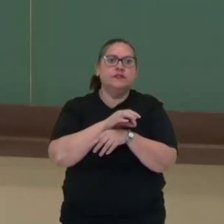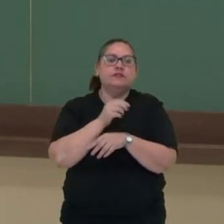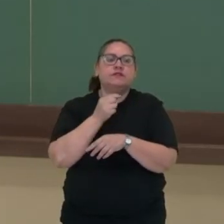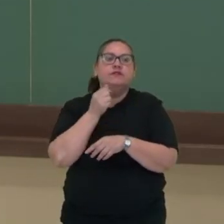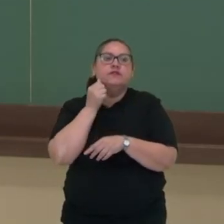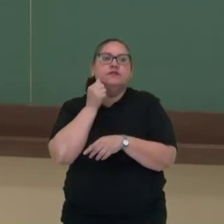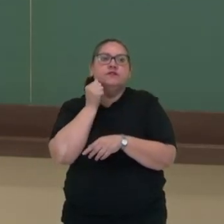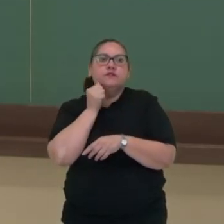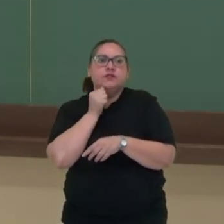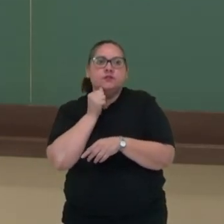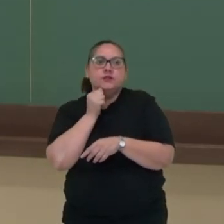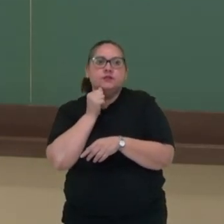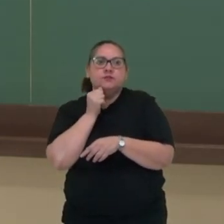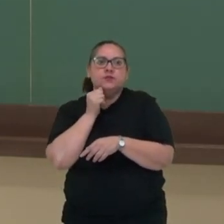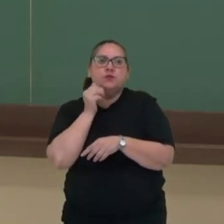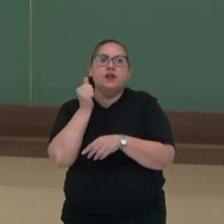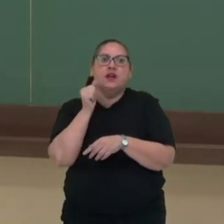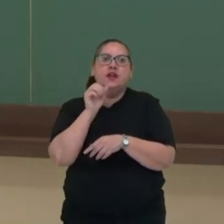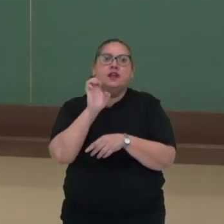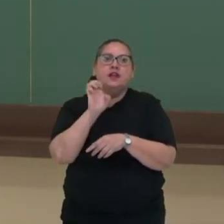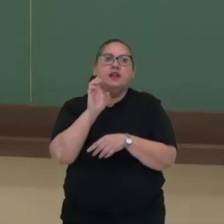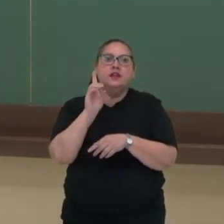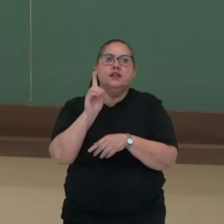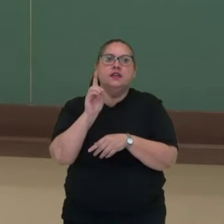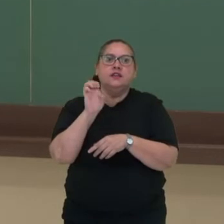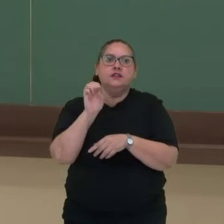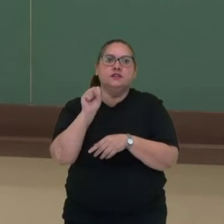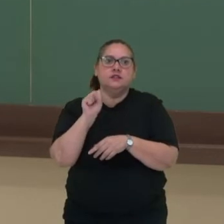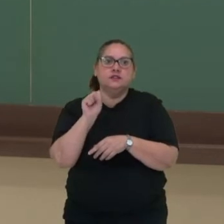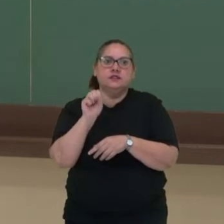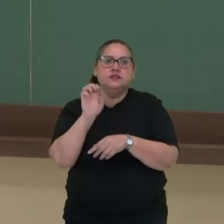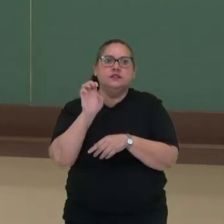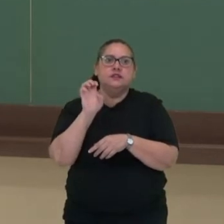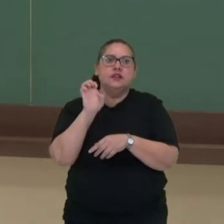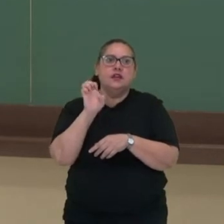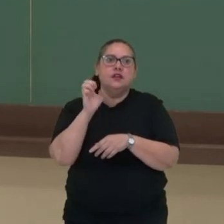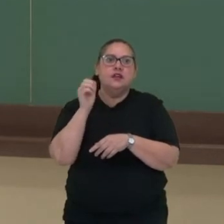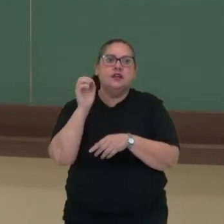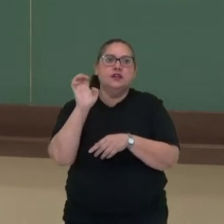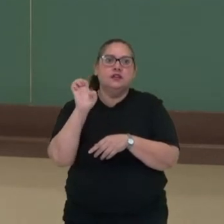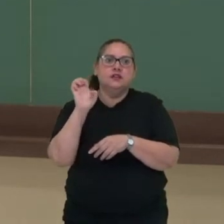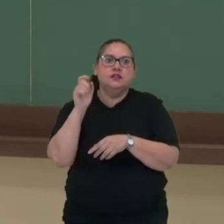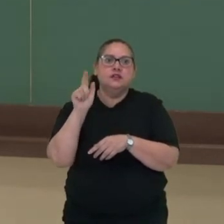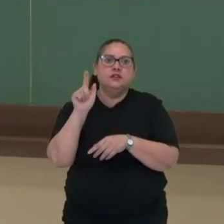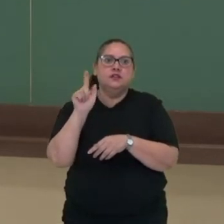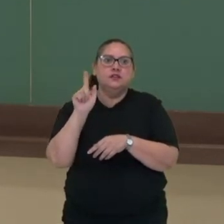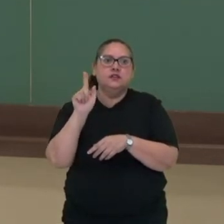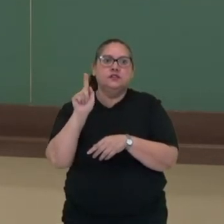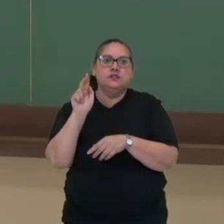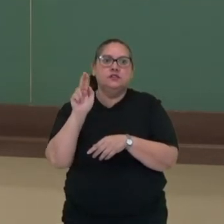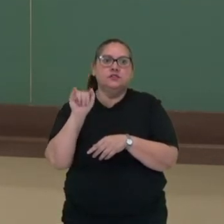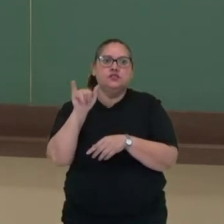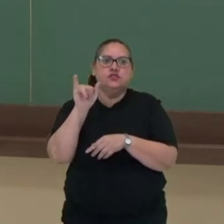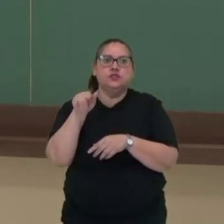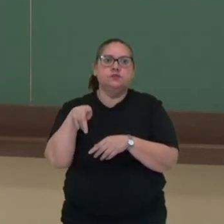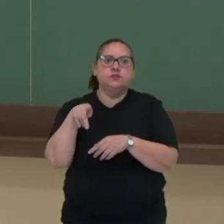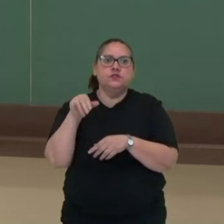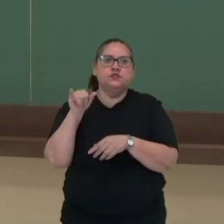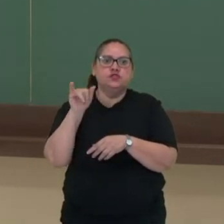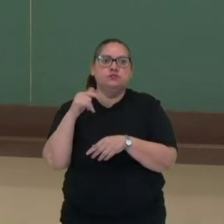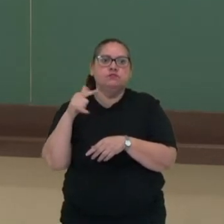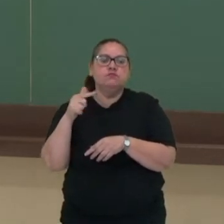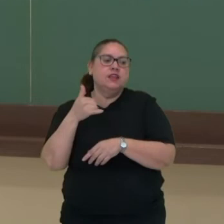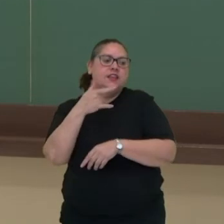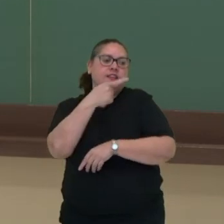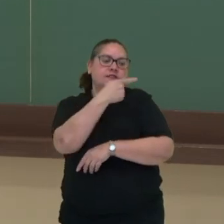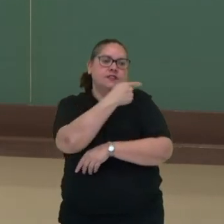do Aedes aegypti. Não possui vacina, infelizmente, pessoal, não possui vacina